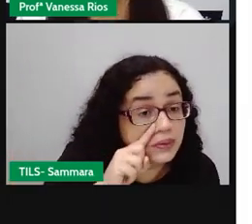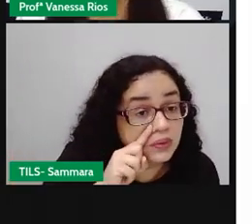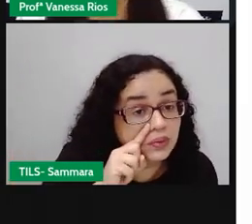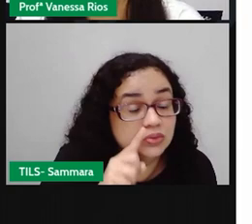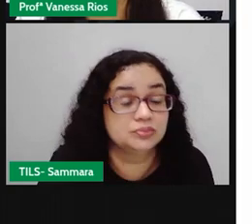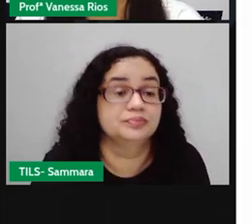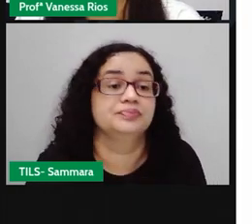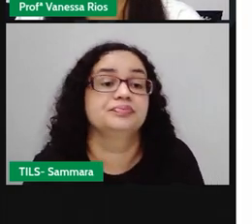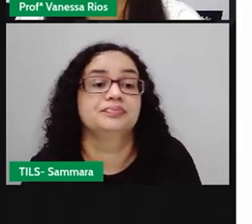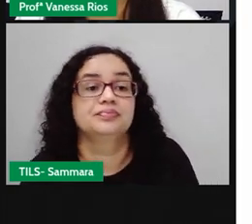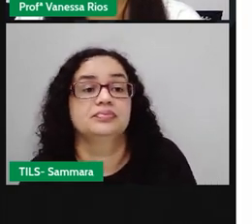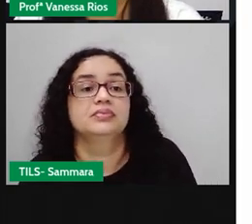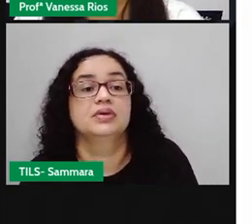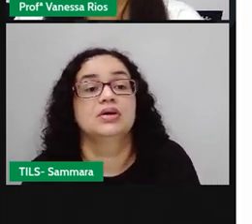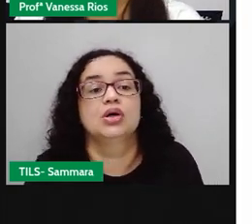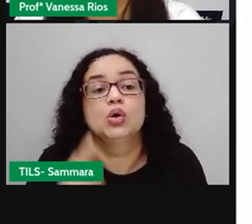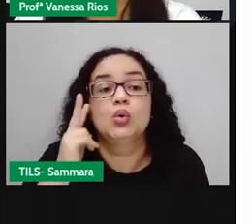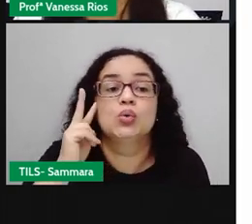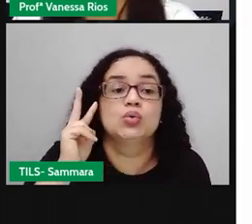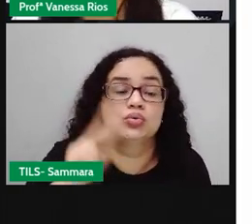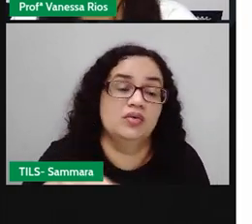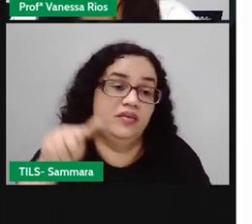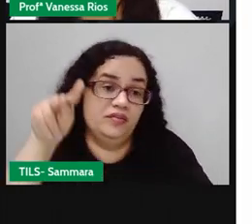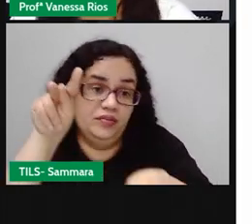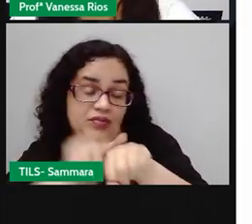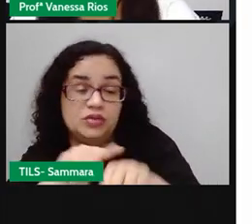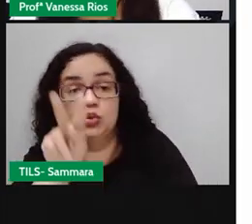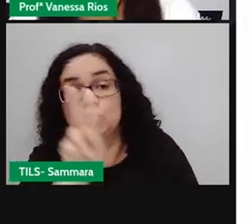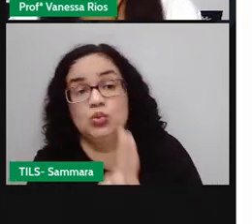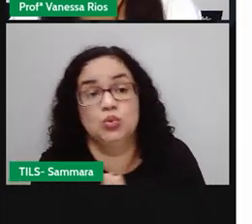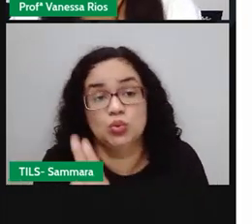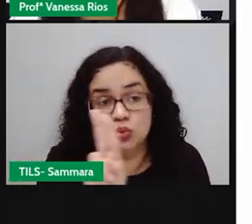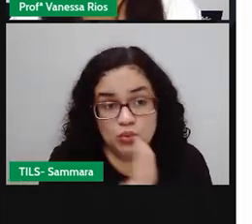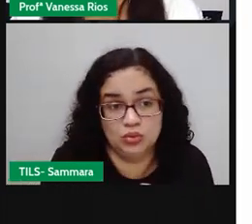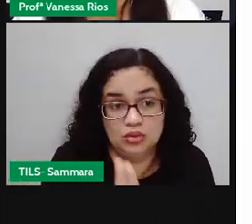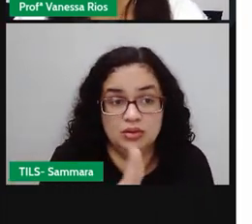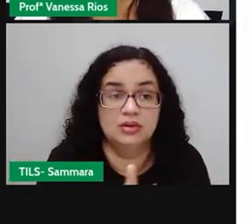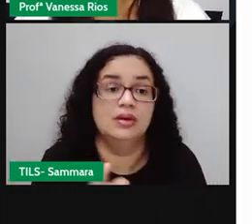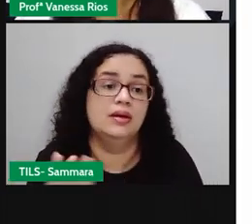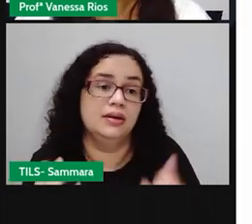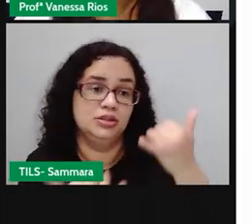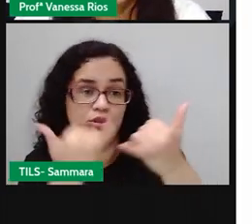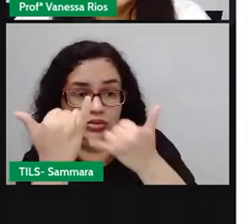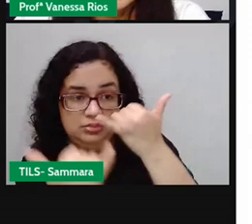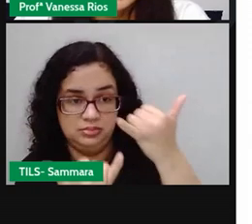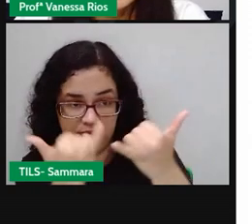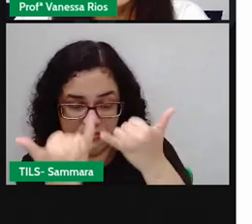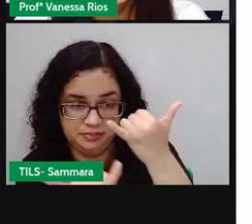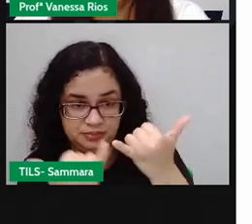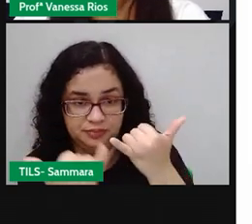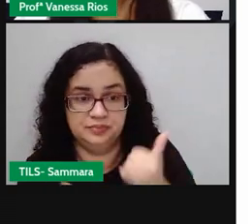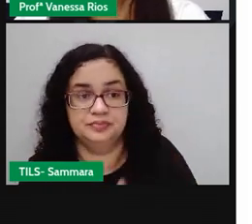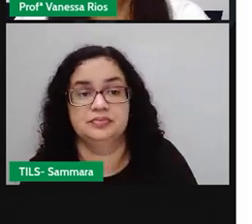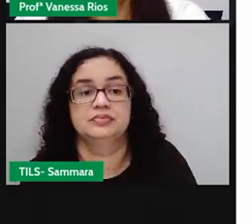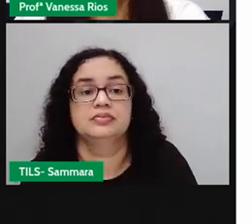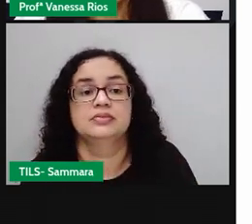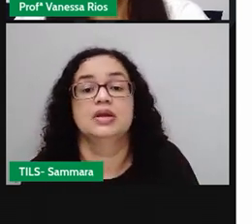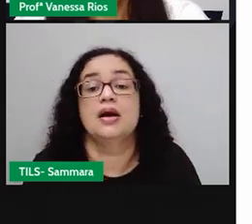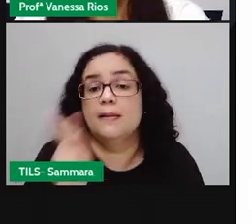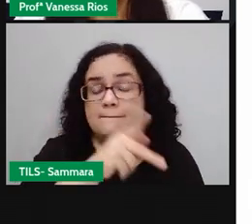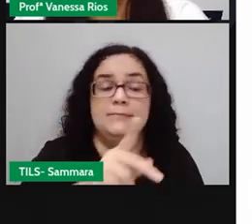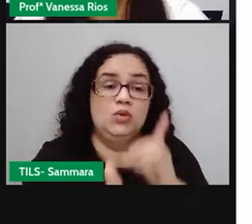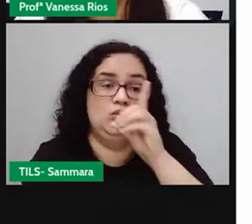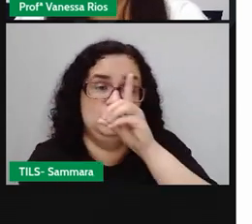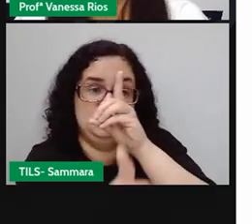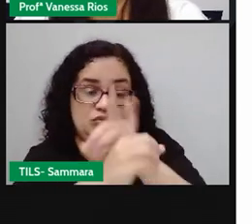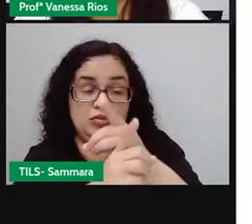ficar perigoso. Então, a gente não vê o vidro sendo utilizado em muitos tipos de brinquedos. A Pro encontrou aí,